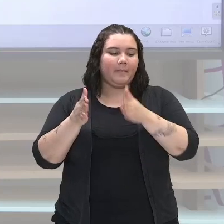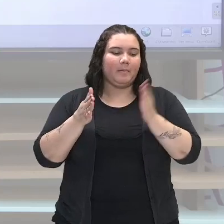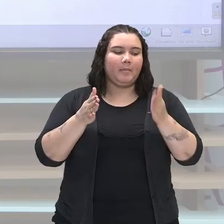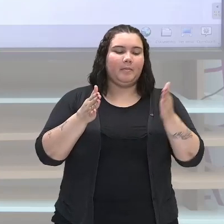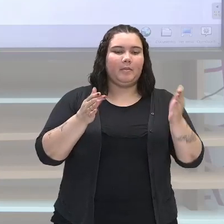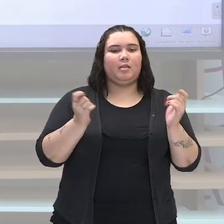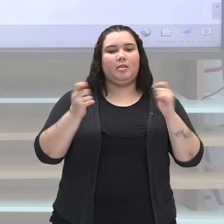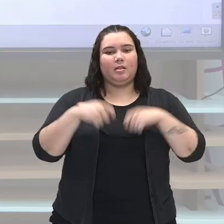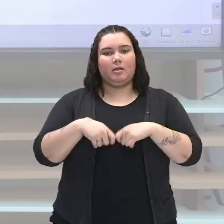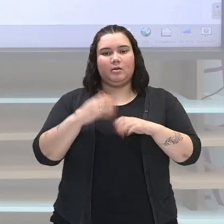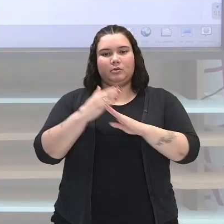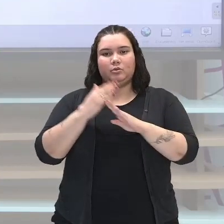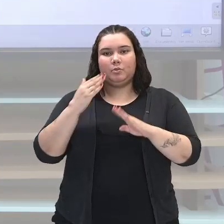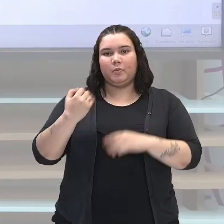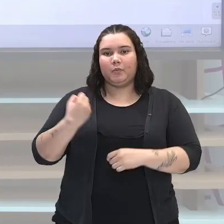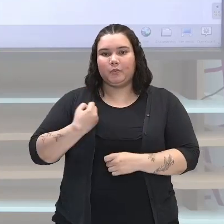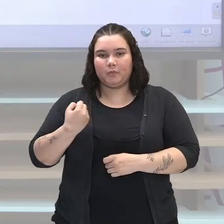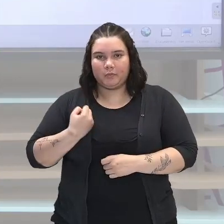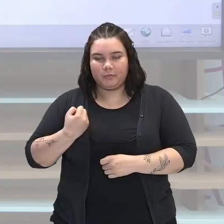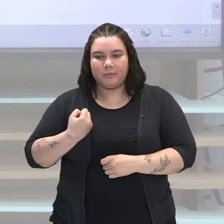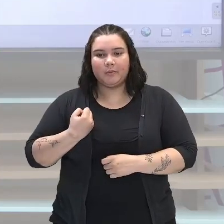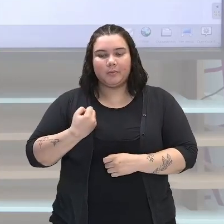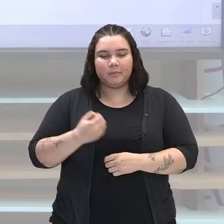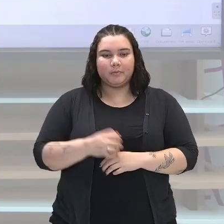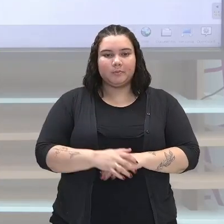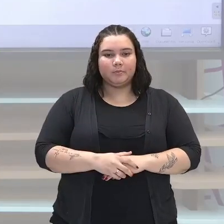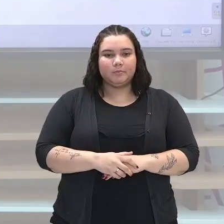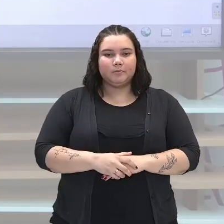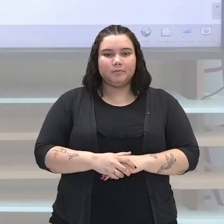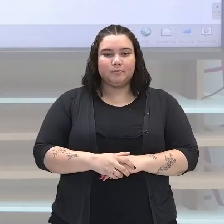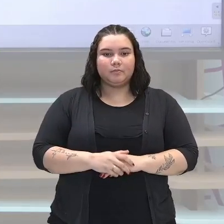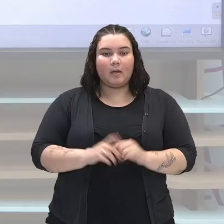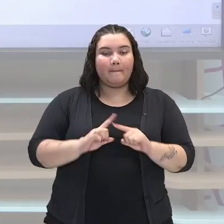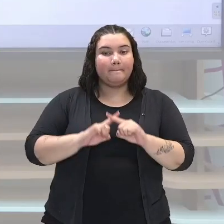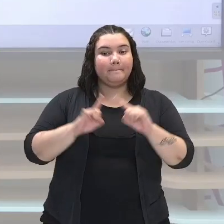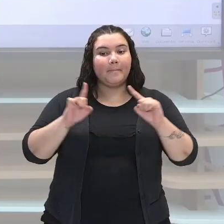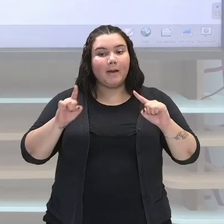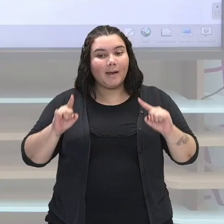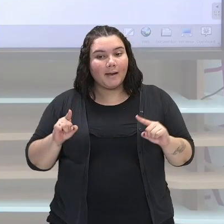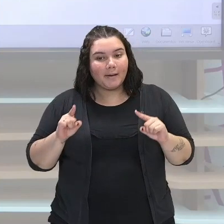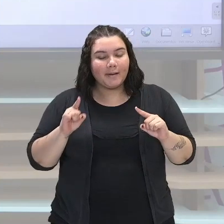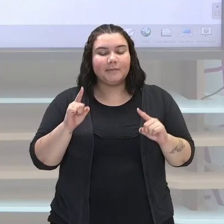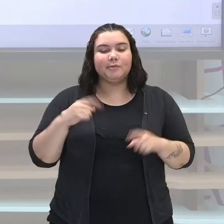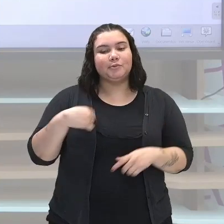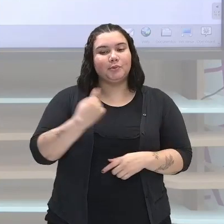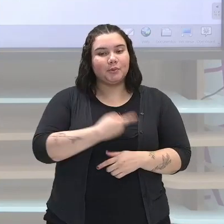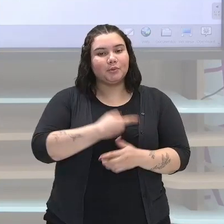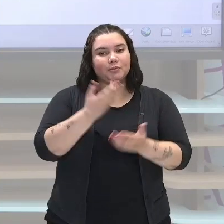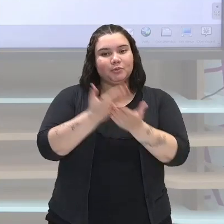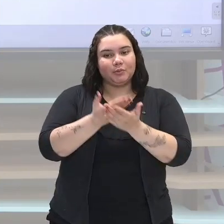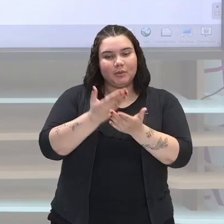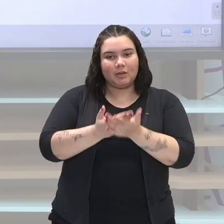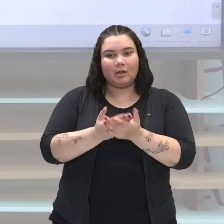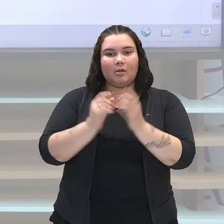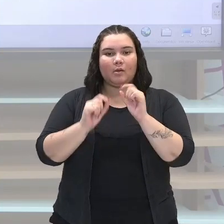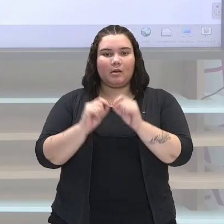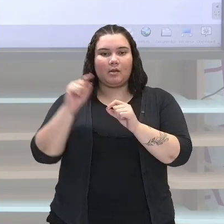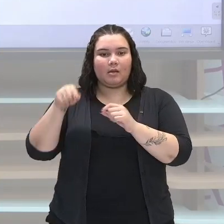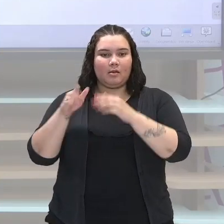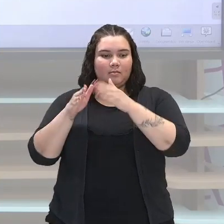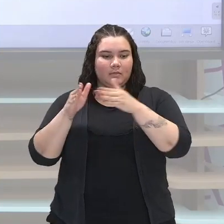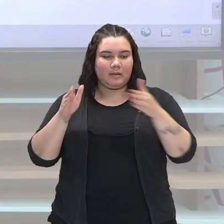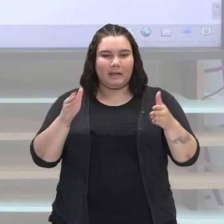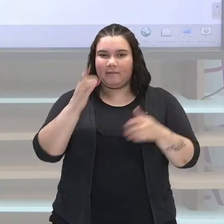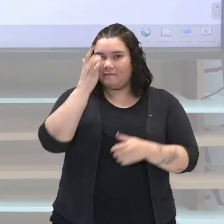essas multiplicações até chegar no 8º termo. Mas como nós já vimos, nem sempre a sequência ela vai ser tão